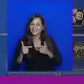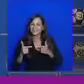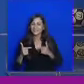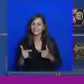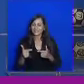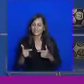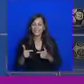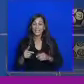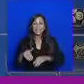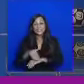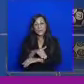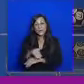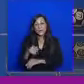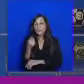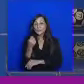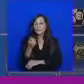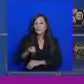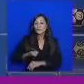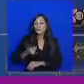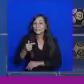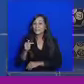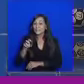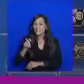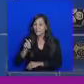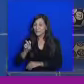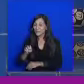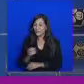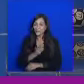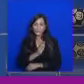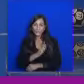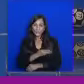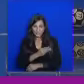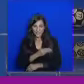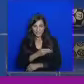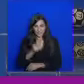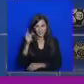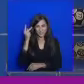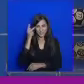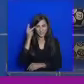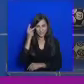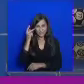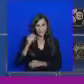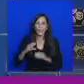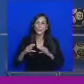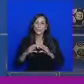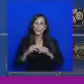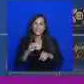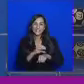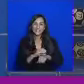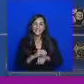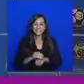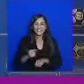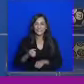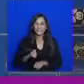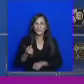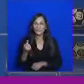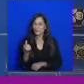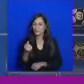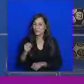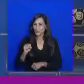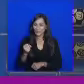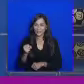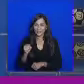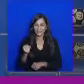Sorte, na Avenida Paulista número 750, no coração de São Paulo. Bola cinza número